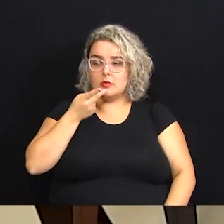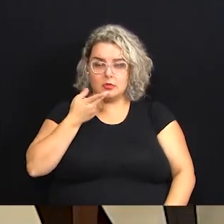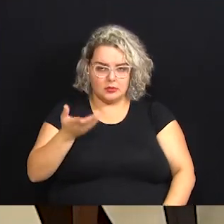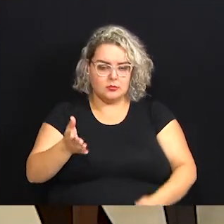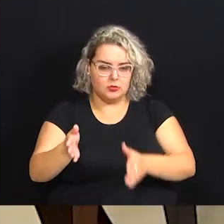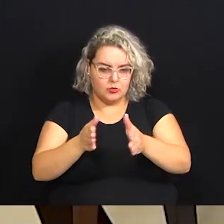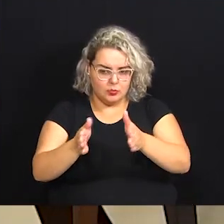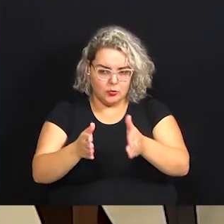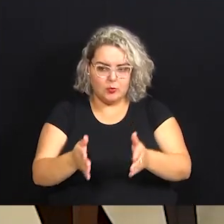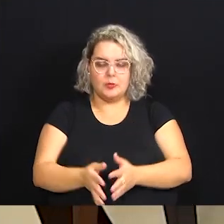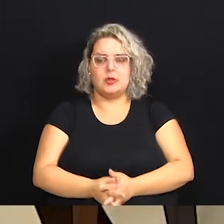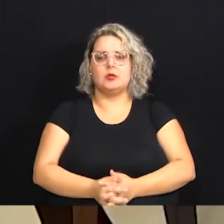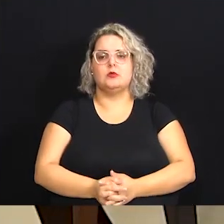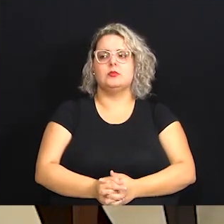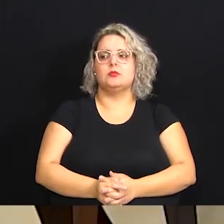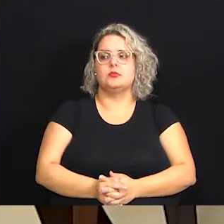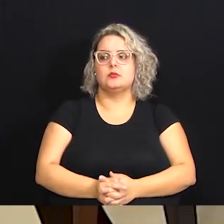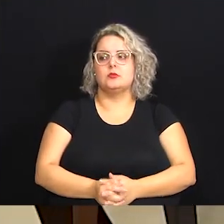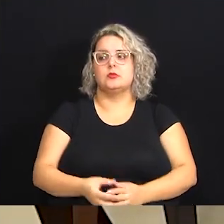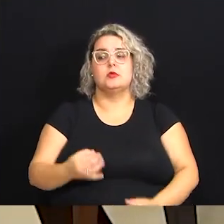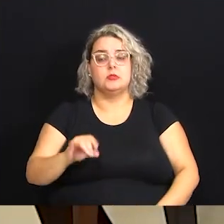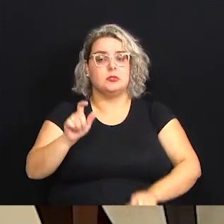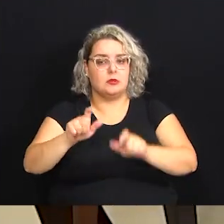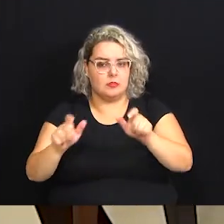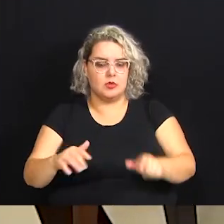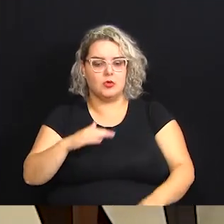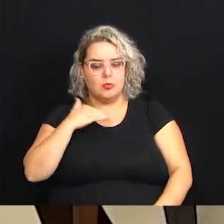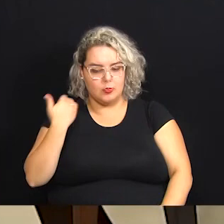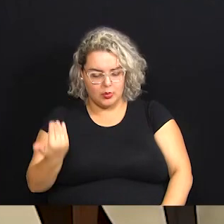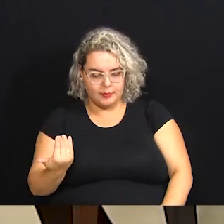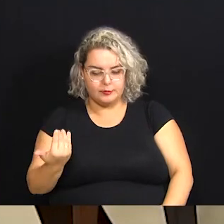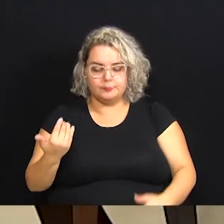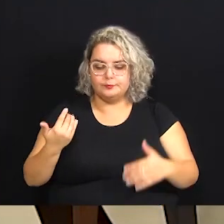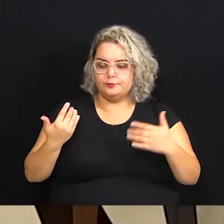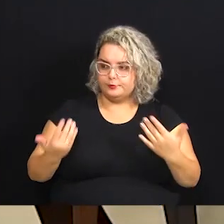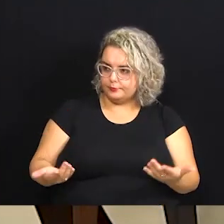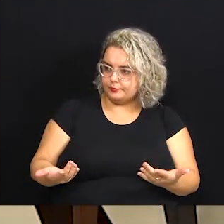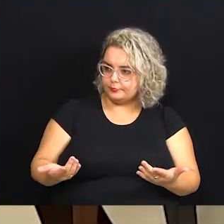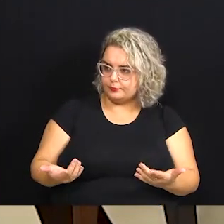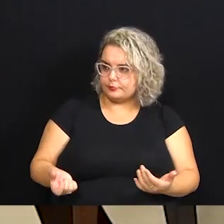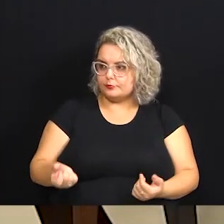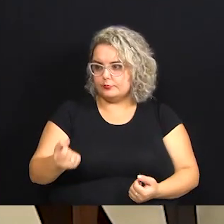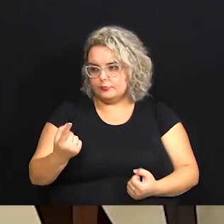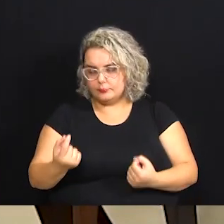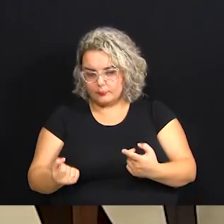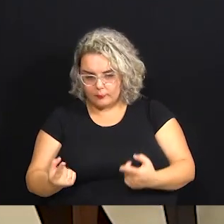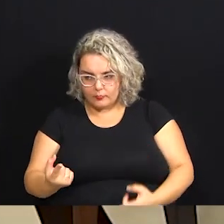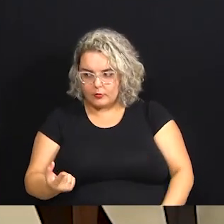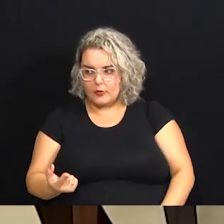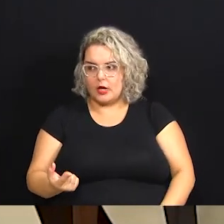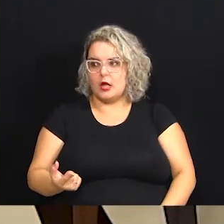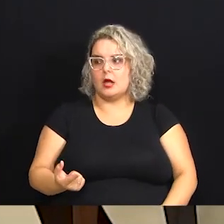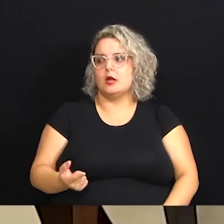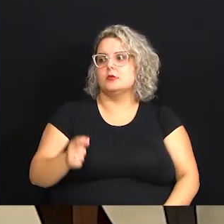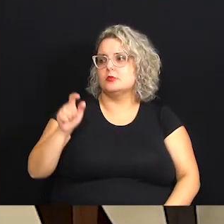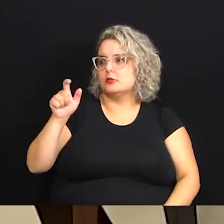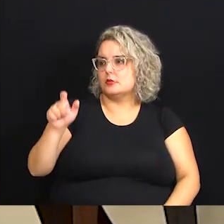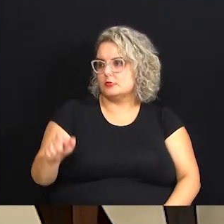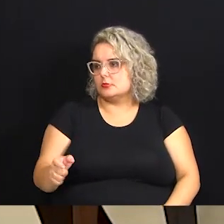da situação de caso a pessoa vir a falecer. Em casos onde a